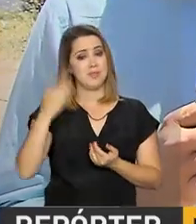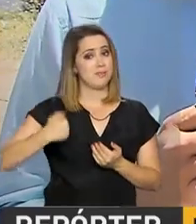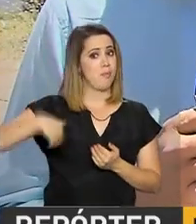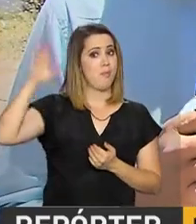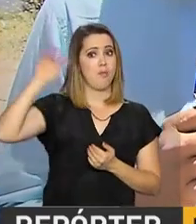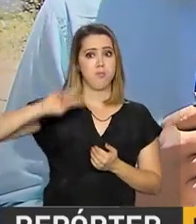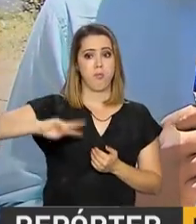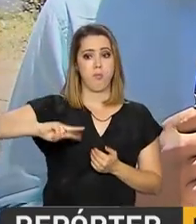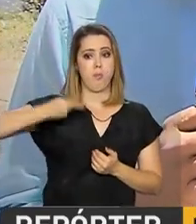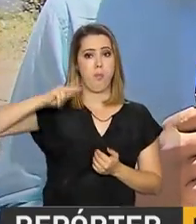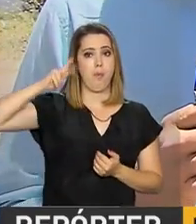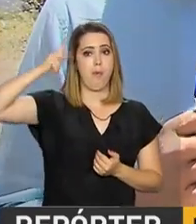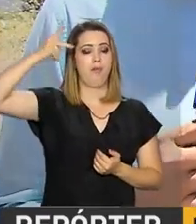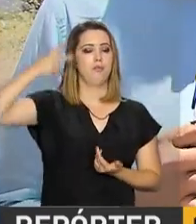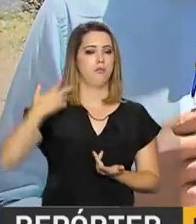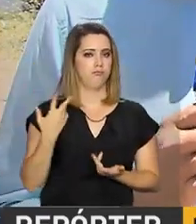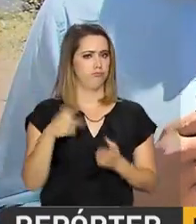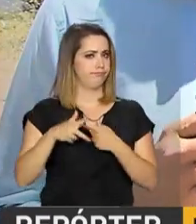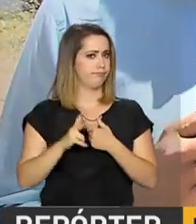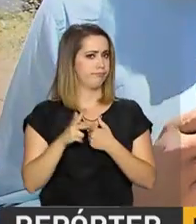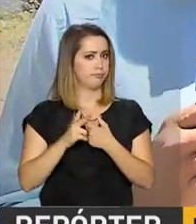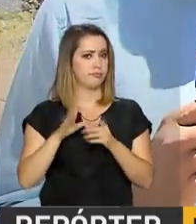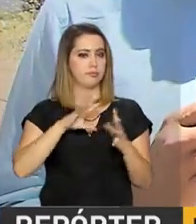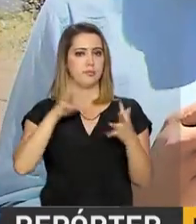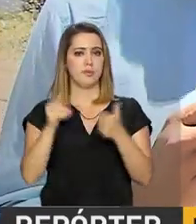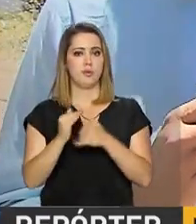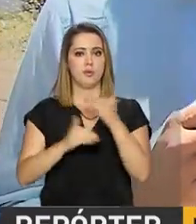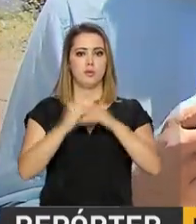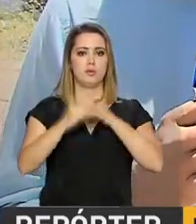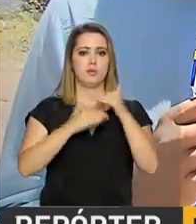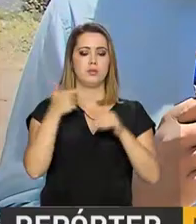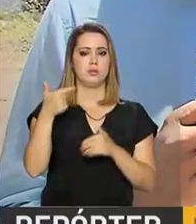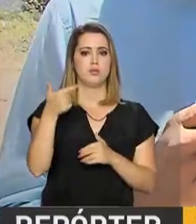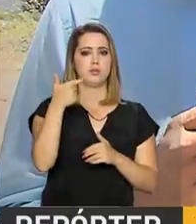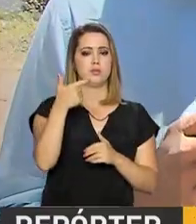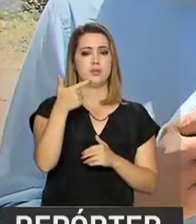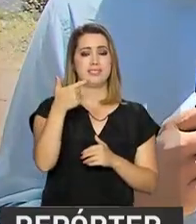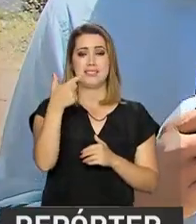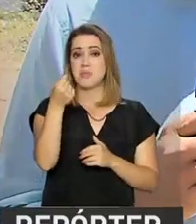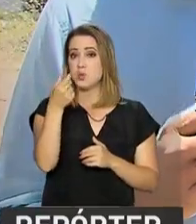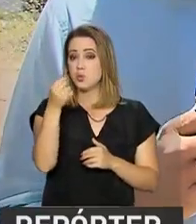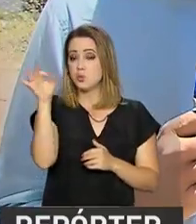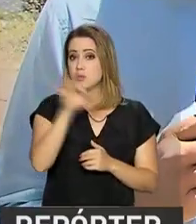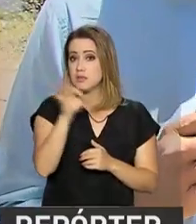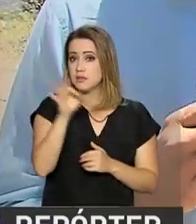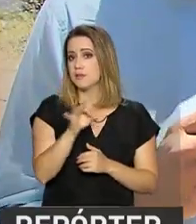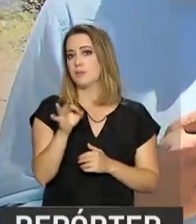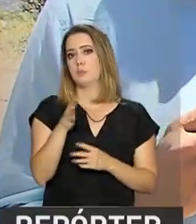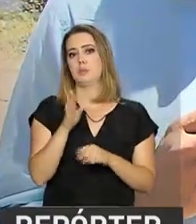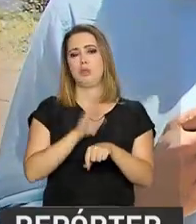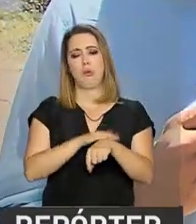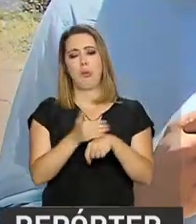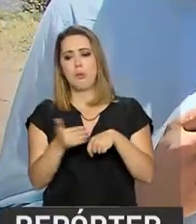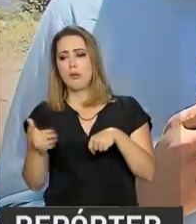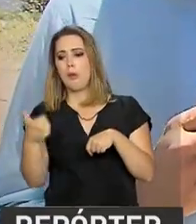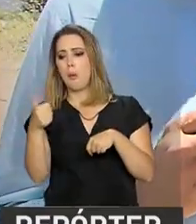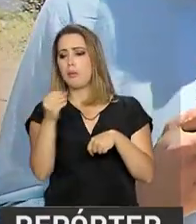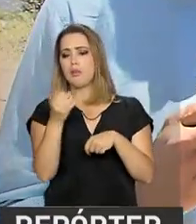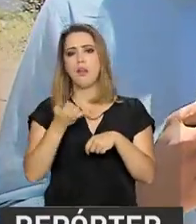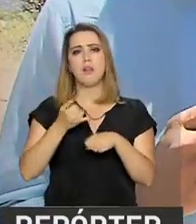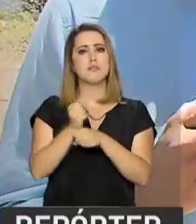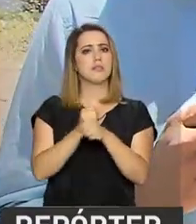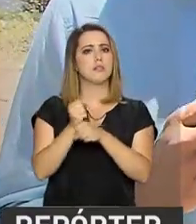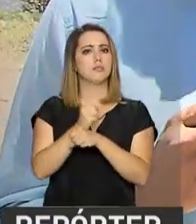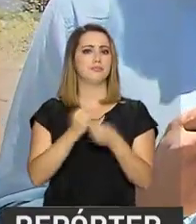no número de recall no mundo o crescimento foi de mais de 200% em dez anos oito em cada dez casos